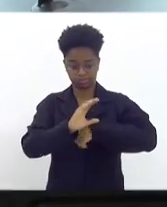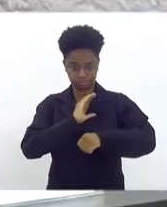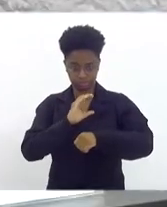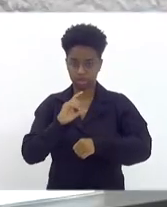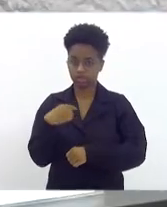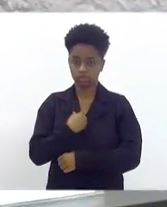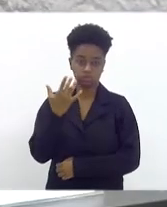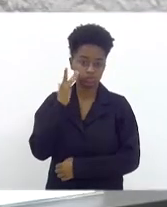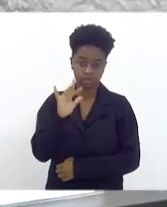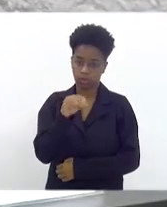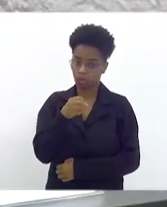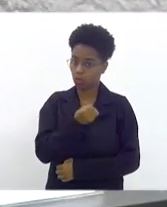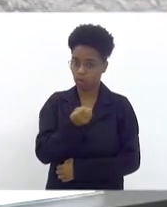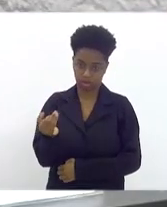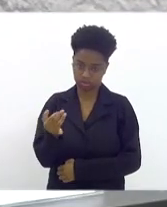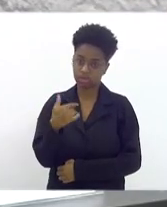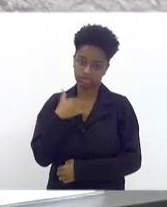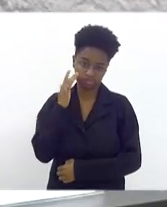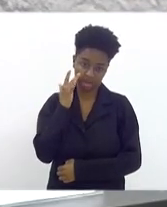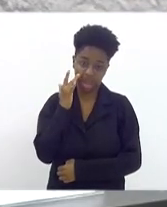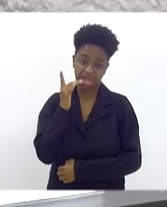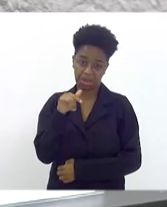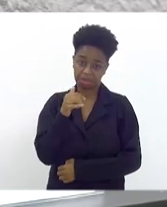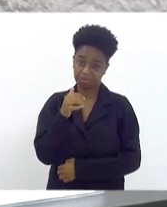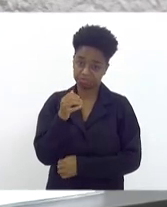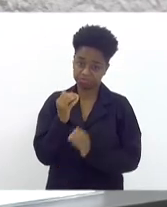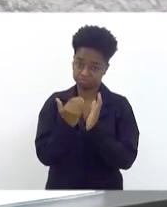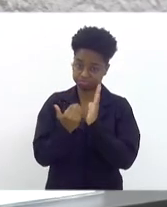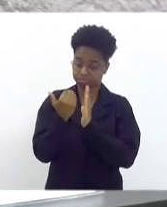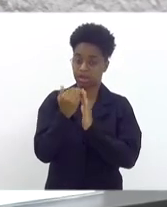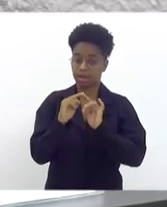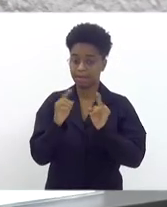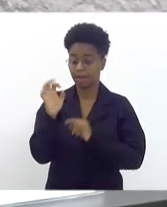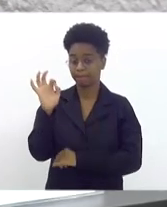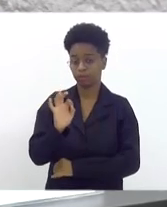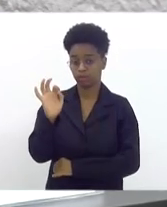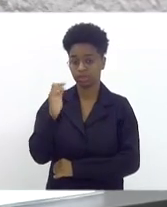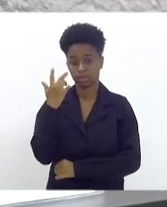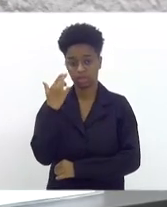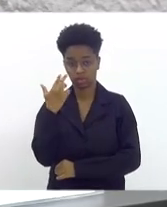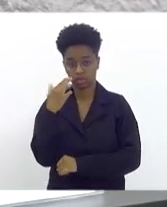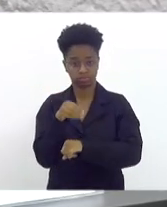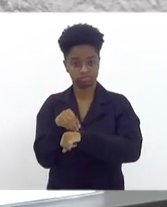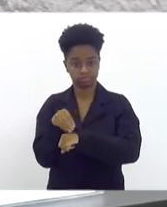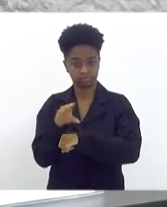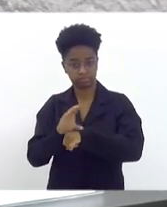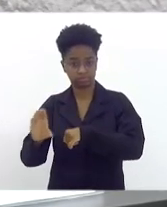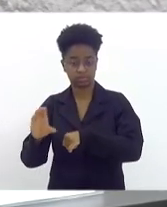A gente sabe que deve ser considerável. E um percentual que normalmente eles repassam em